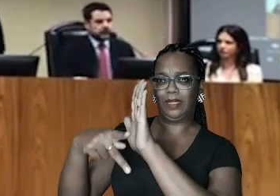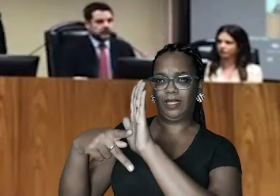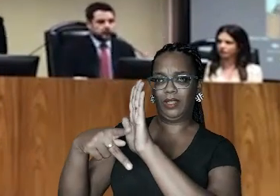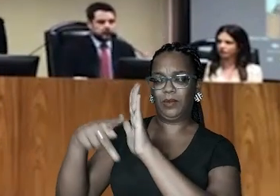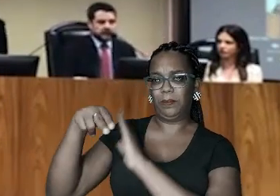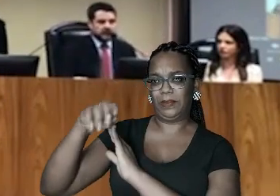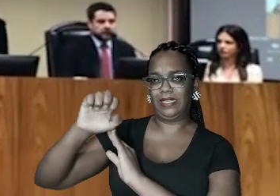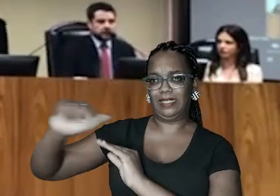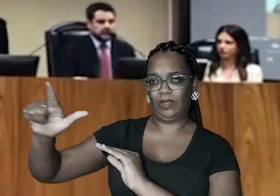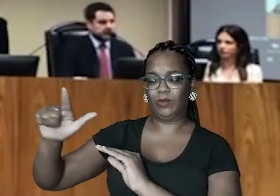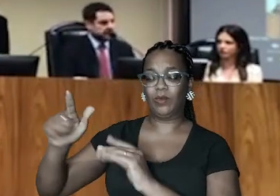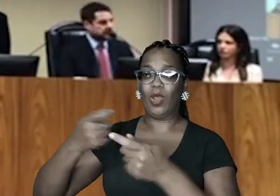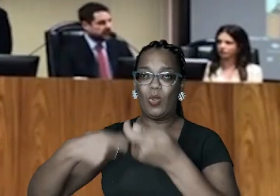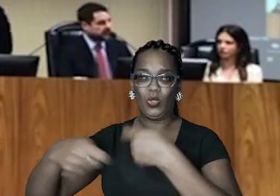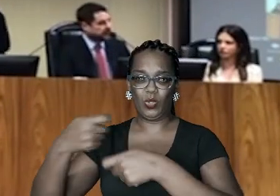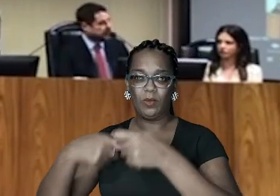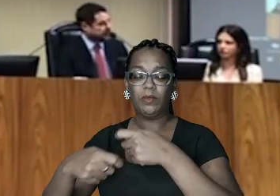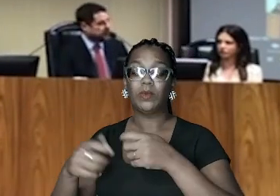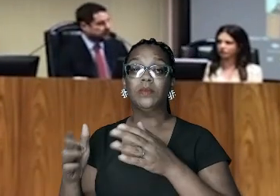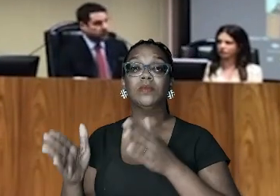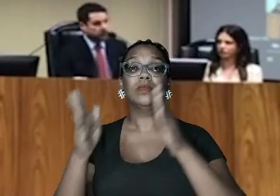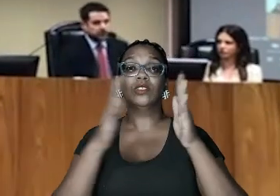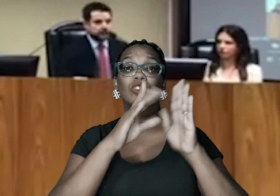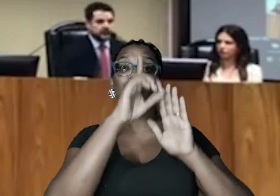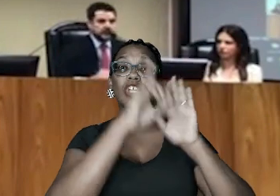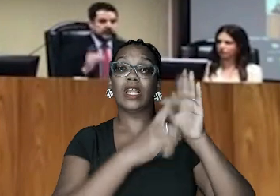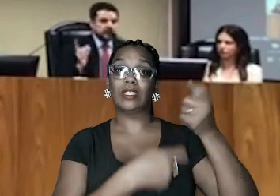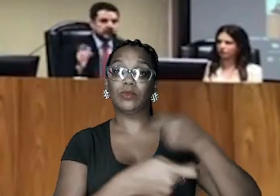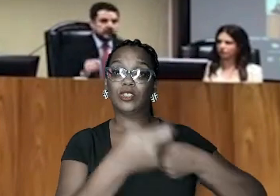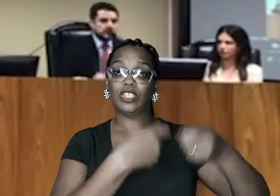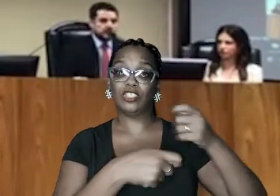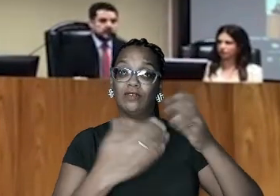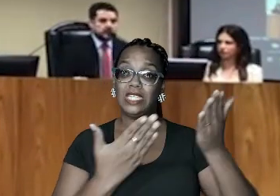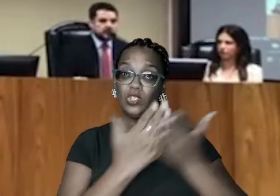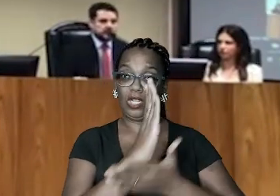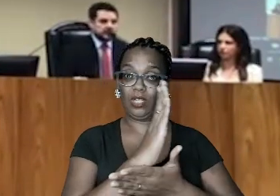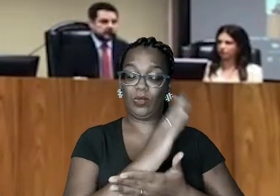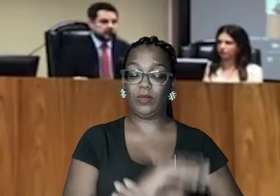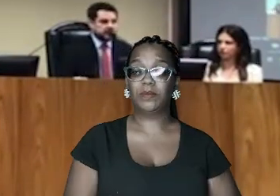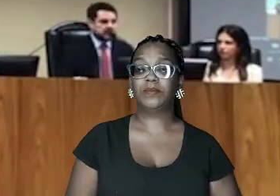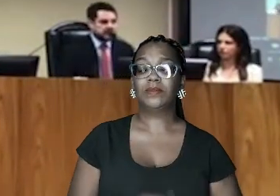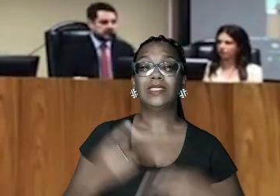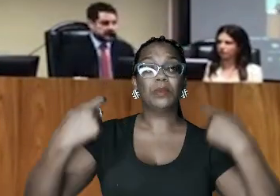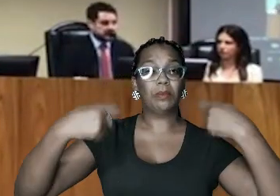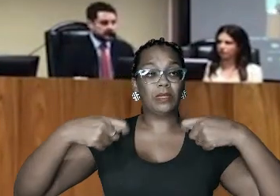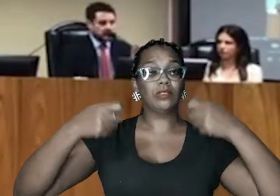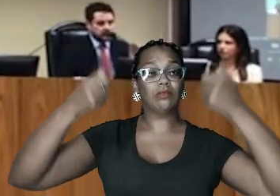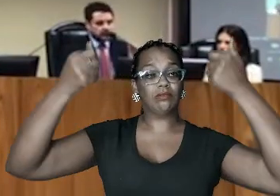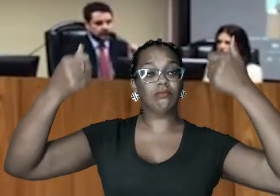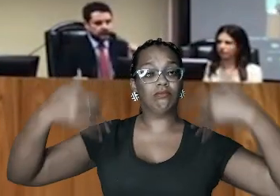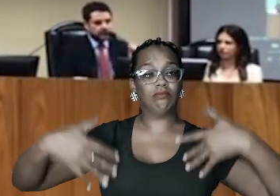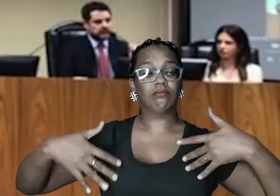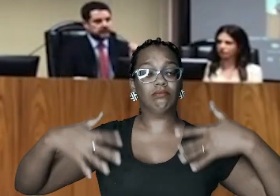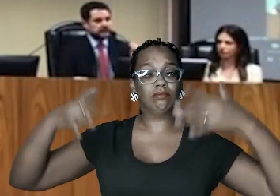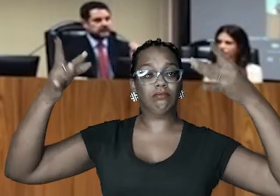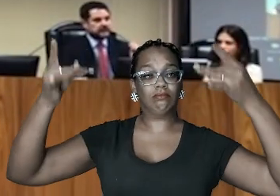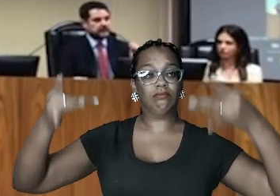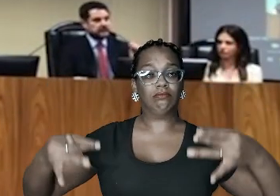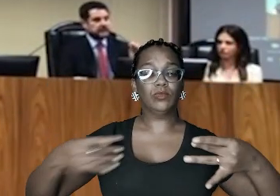o direito penal Mais especificamente direito penal econômico e o direito administrativo sancionador eu preciso dizer